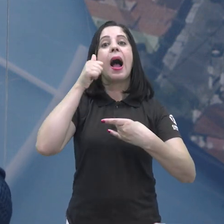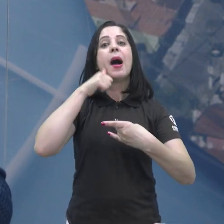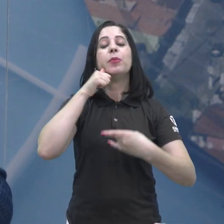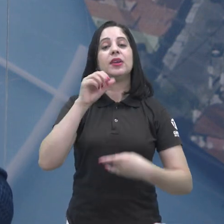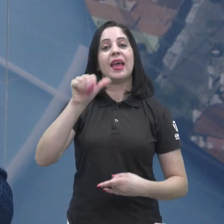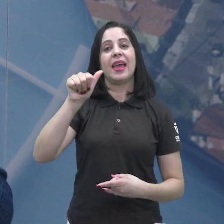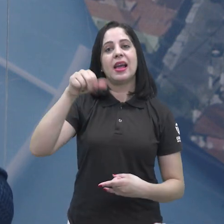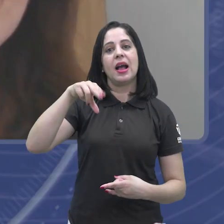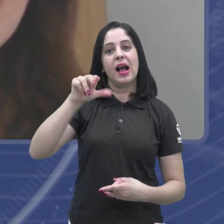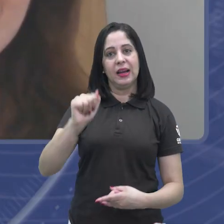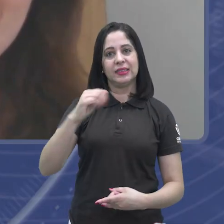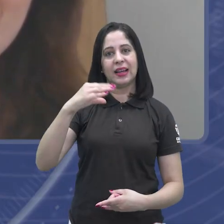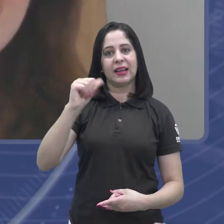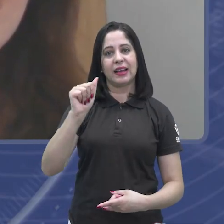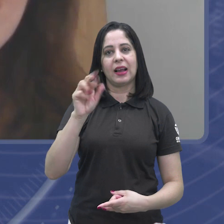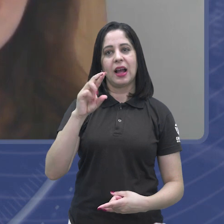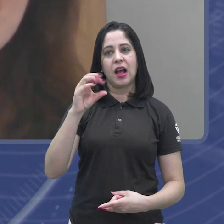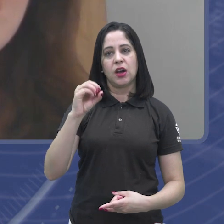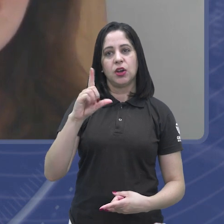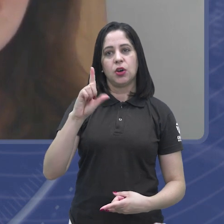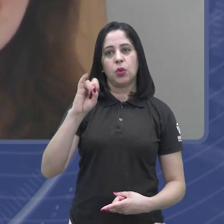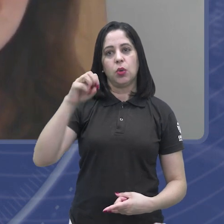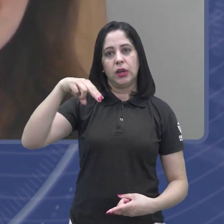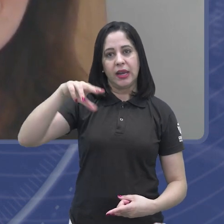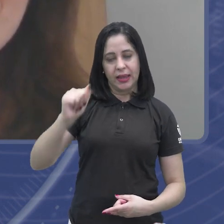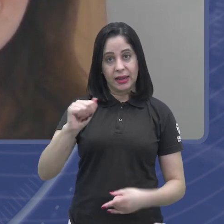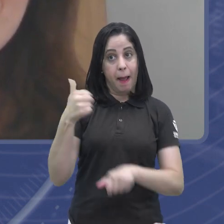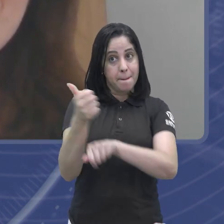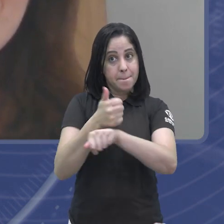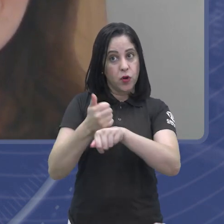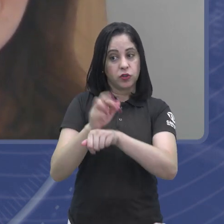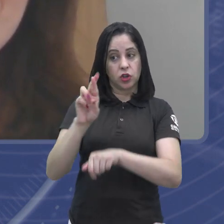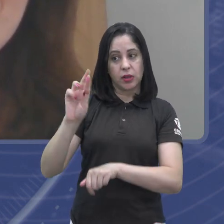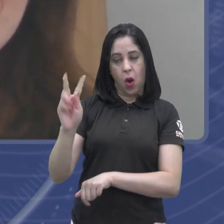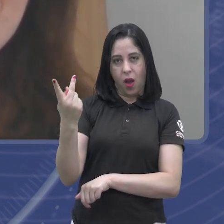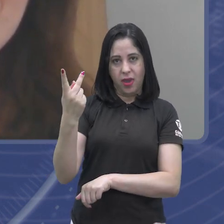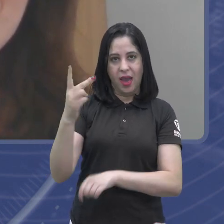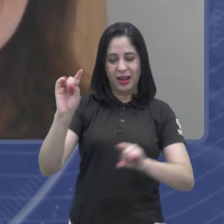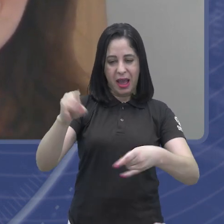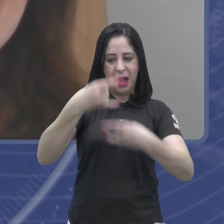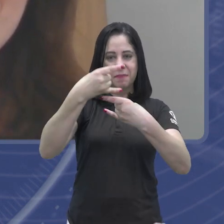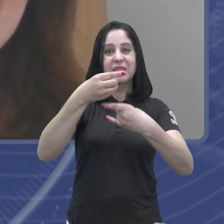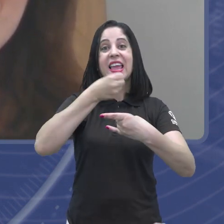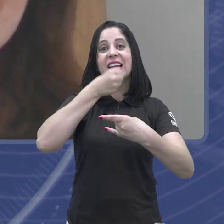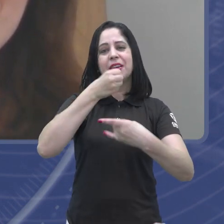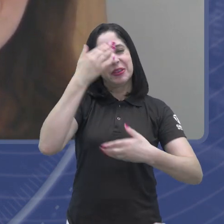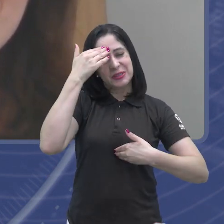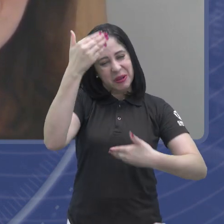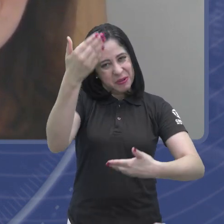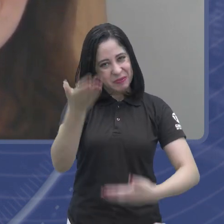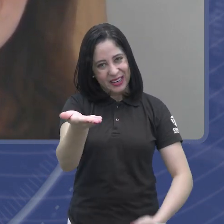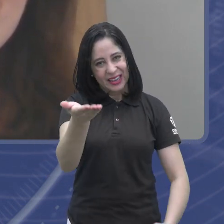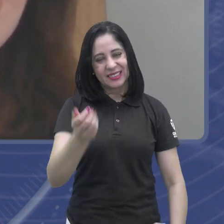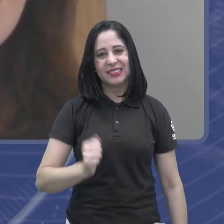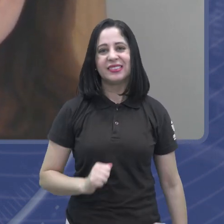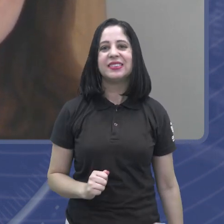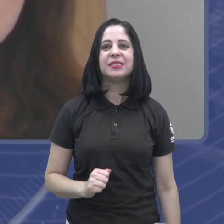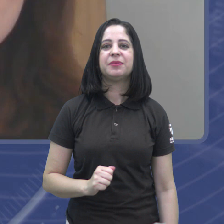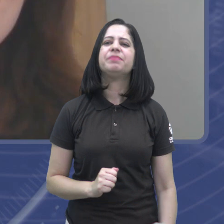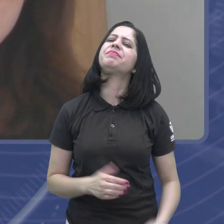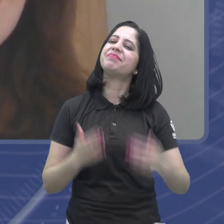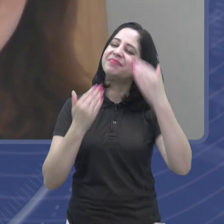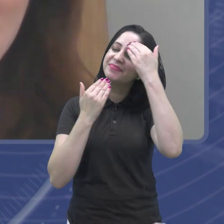Carolina Guerra, especialista em recursos humanos, que já está conectada conosco por Skype. Muito obrigado pela sua